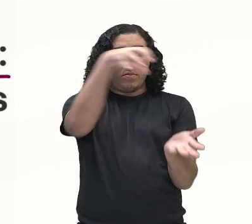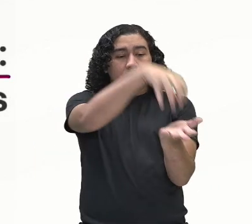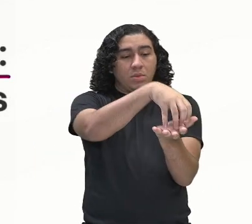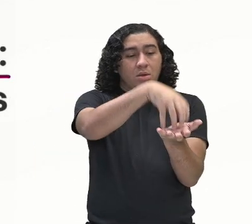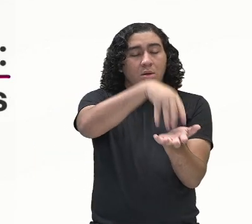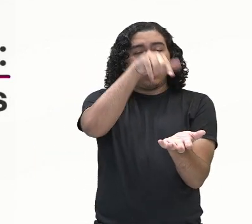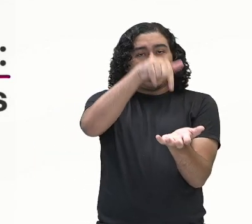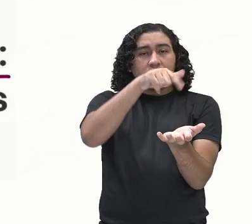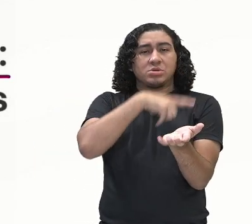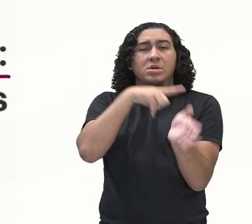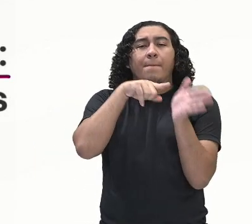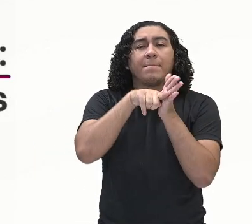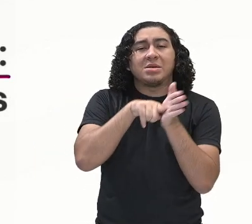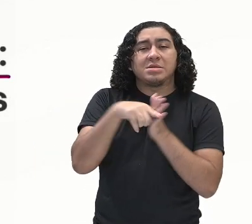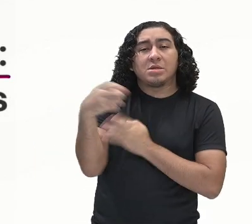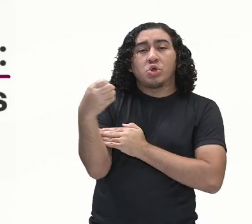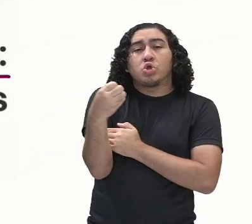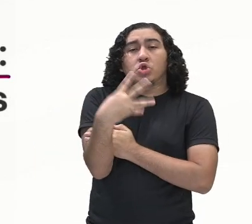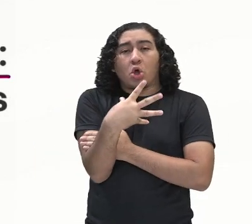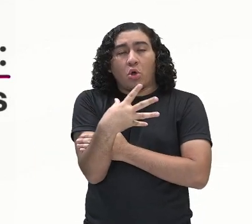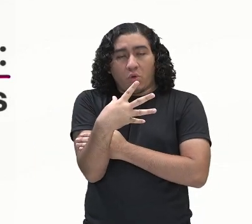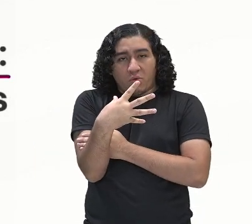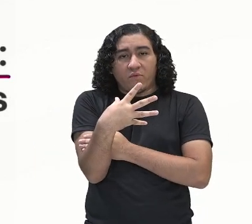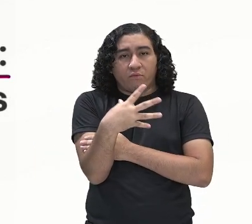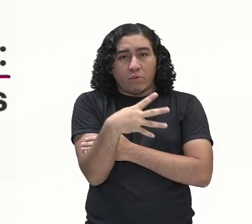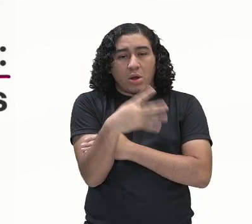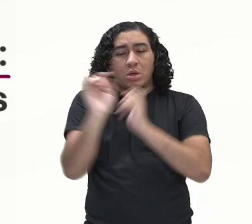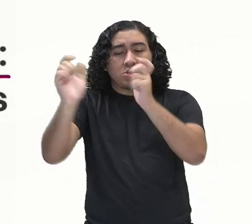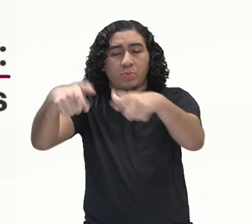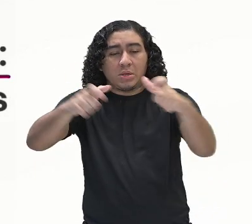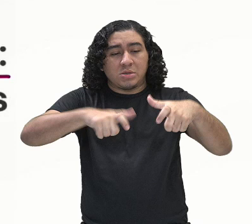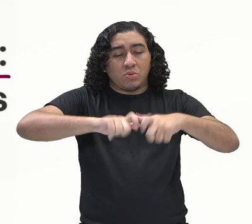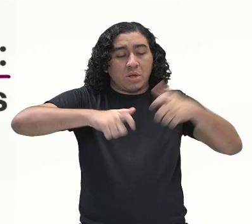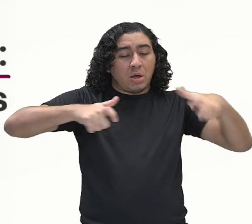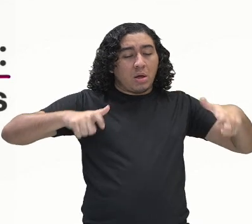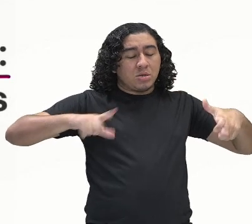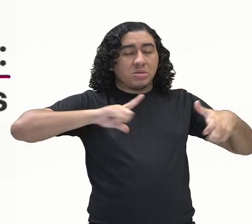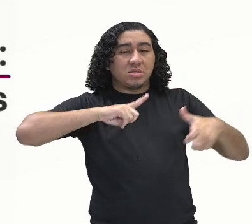novas expansões. Então, eles ficavam ali